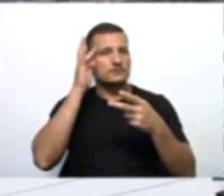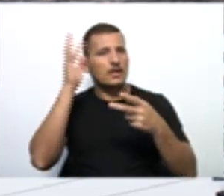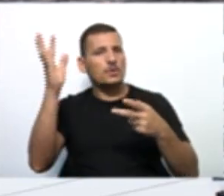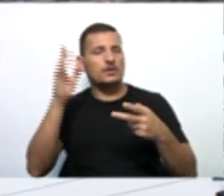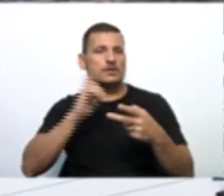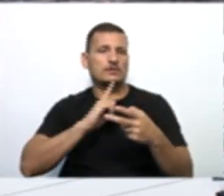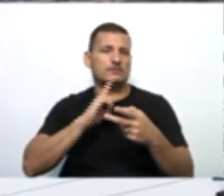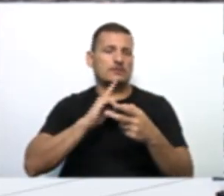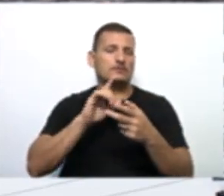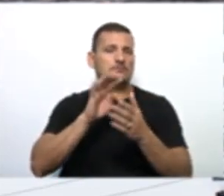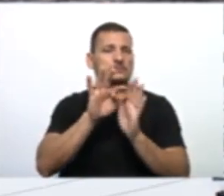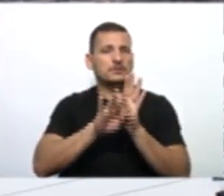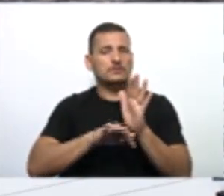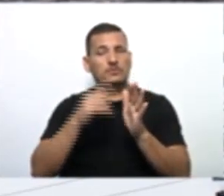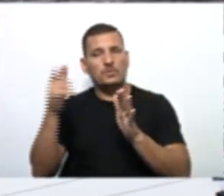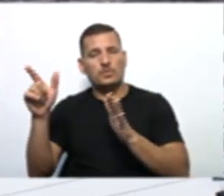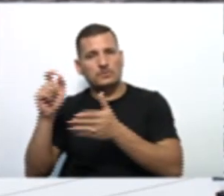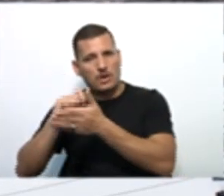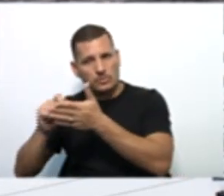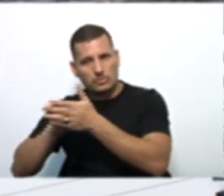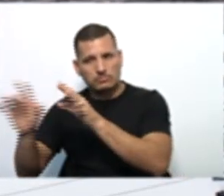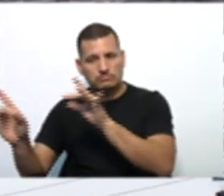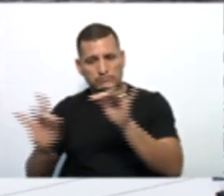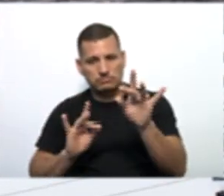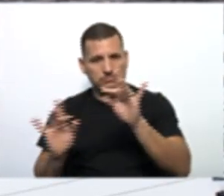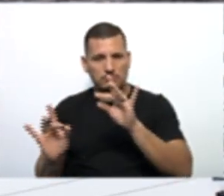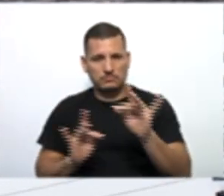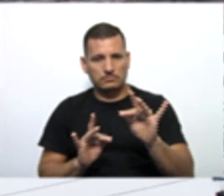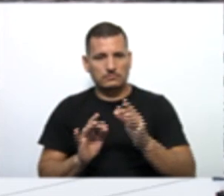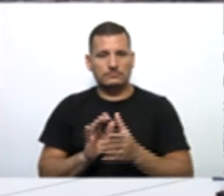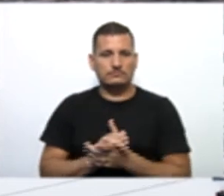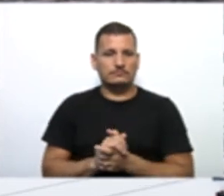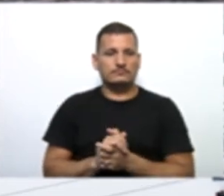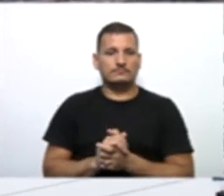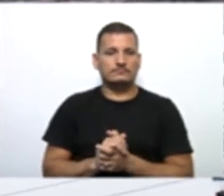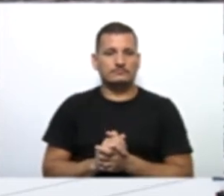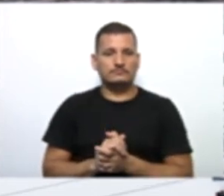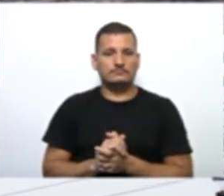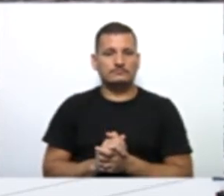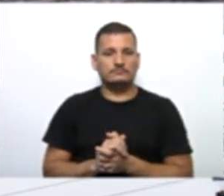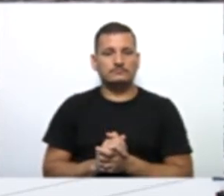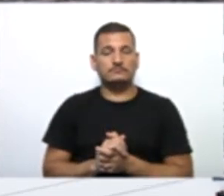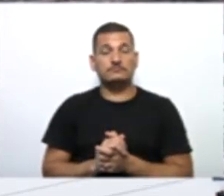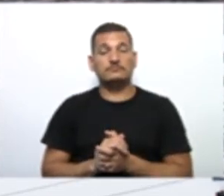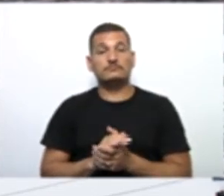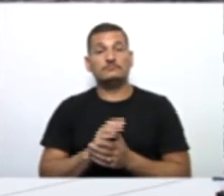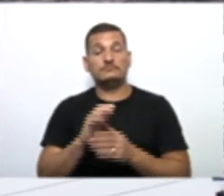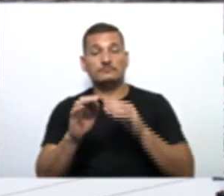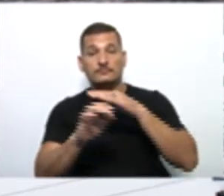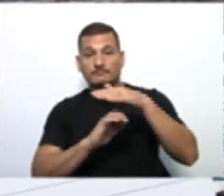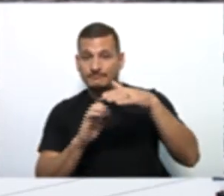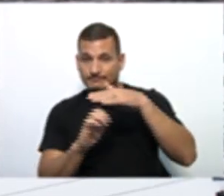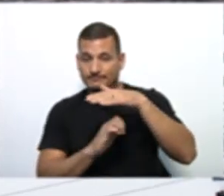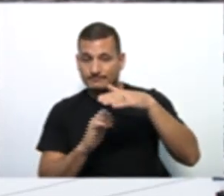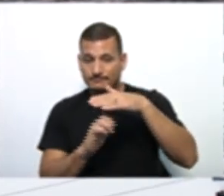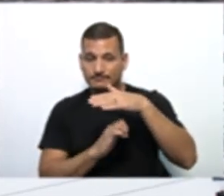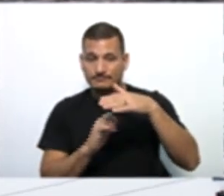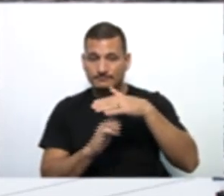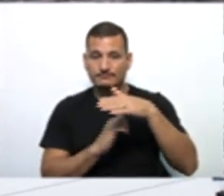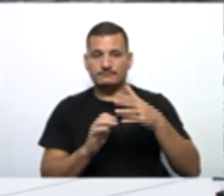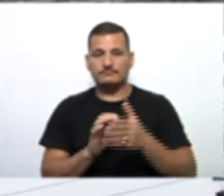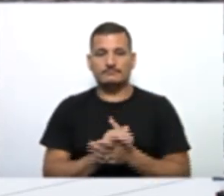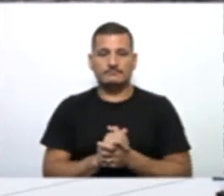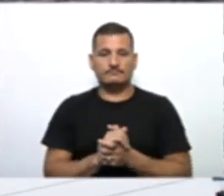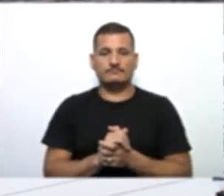a outro autor. No campo do histórico e da caracterização da empresa, é onde, resumidamente, se